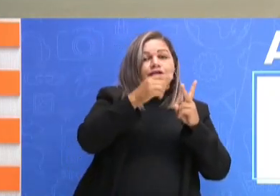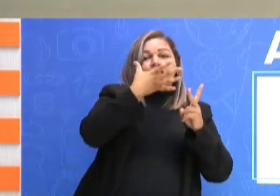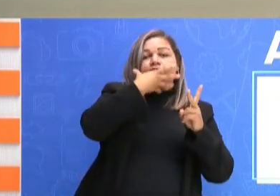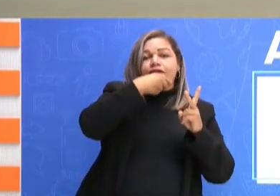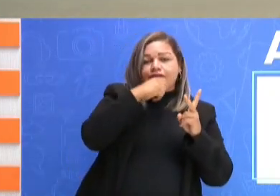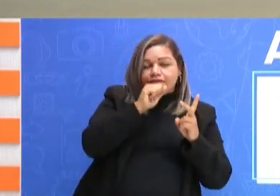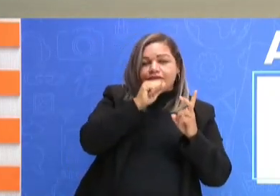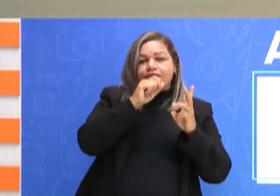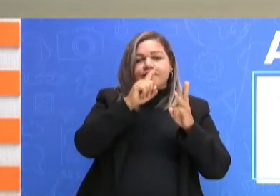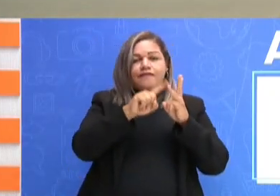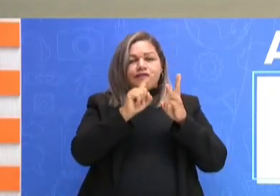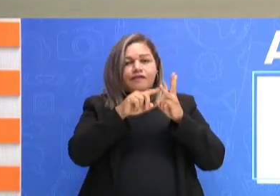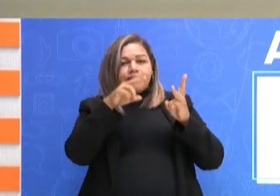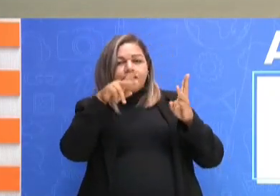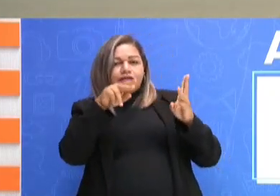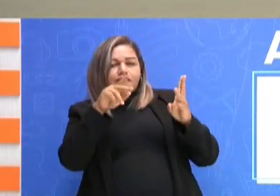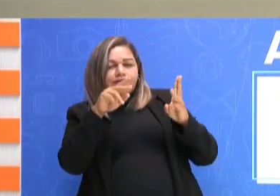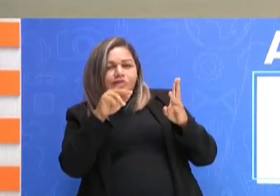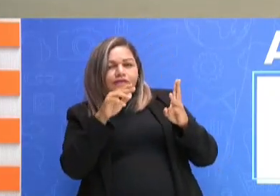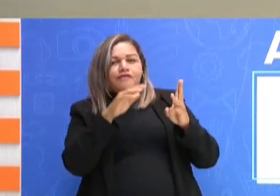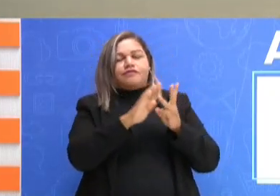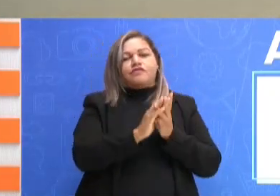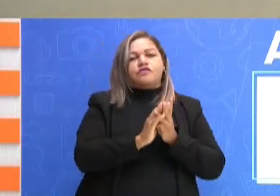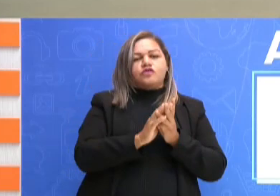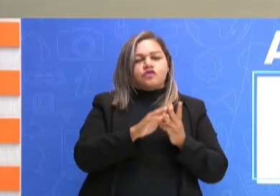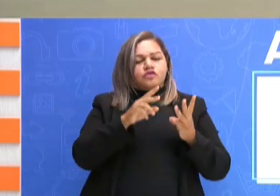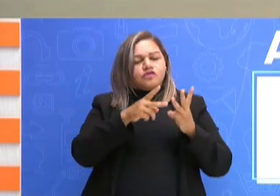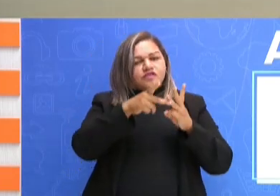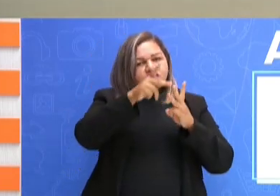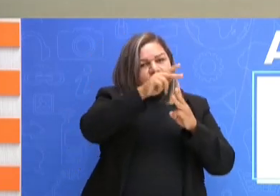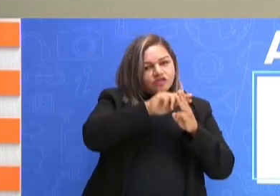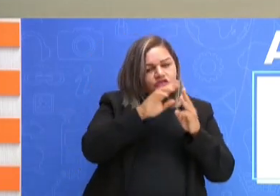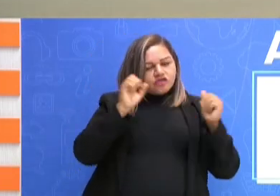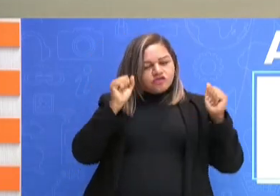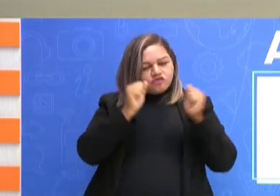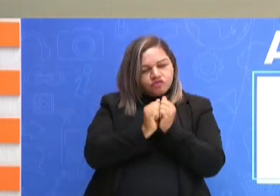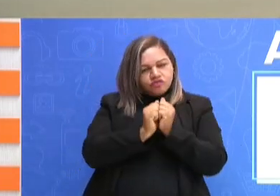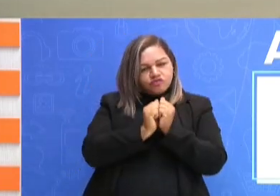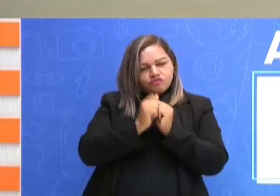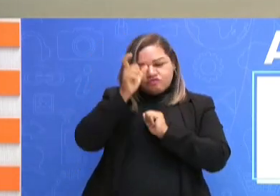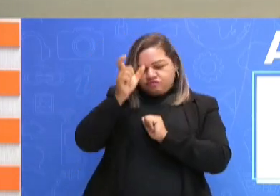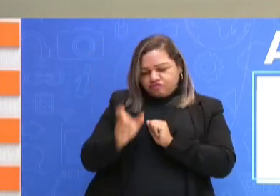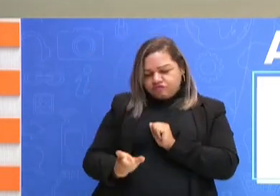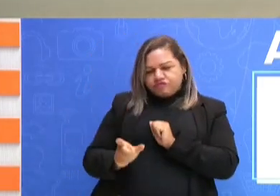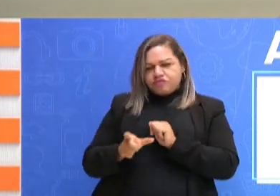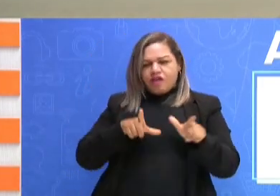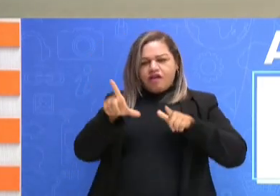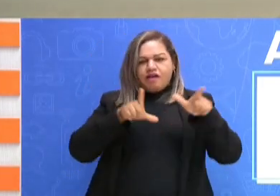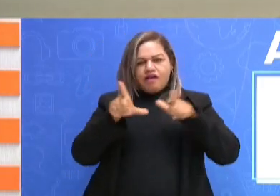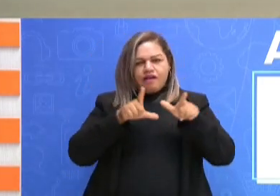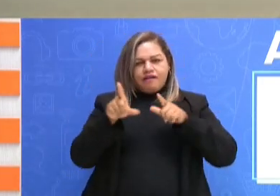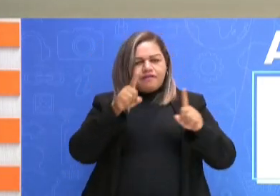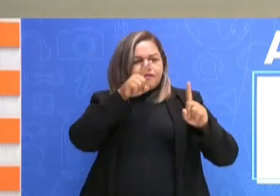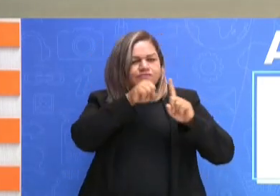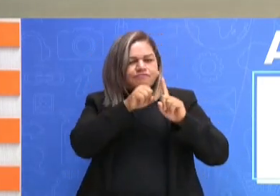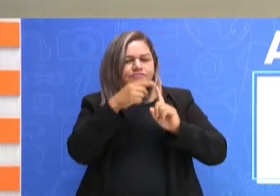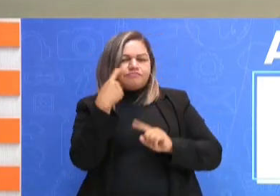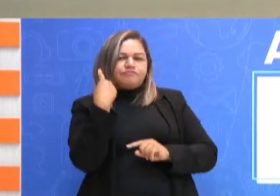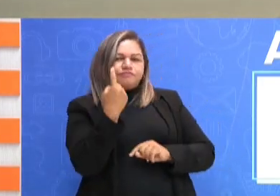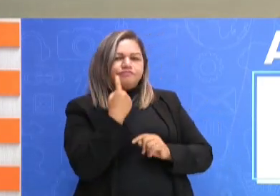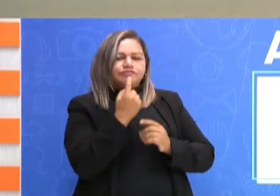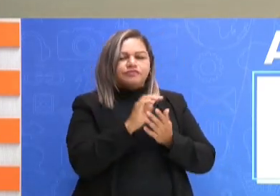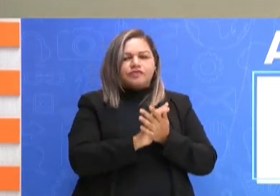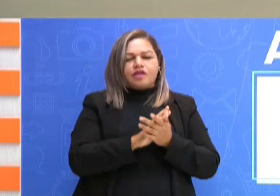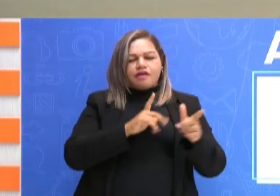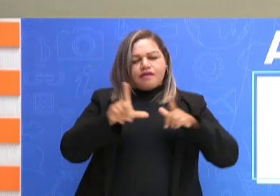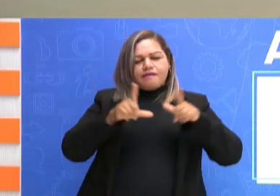irmão Talmir. Esses três juntos numa pessoa só, trabalhando com um único objetivo,